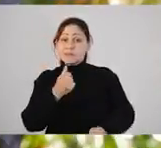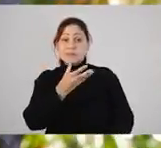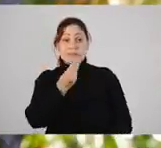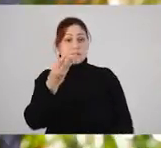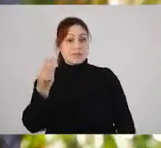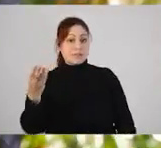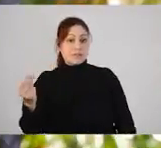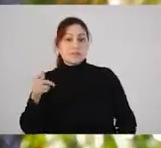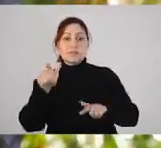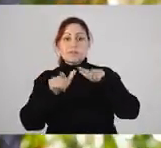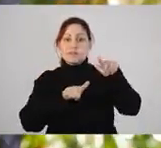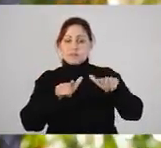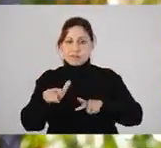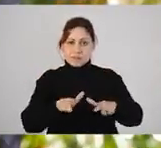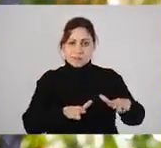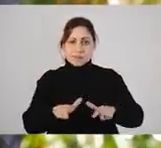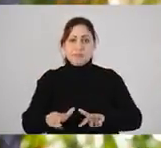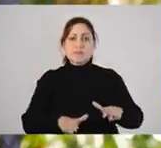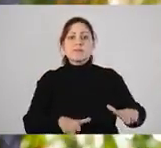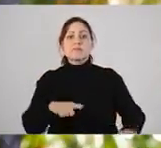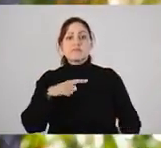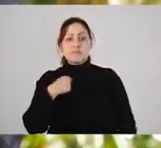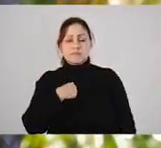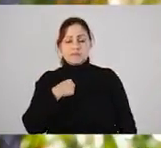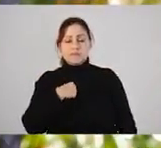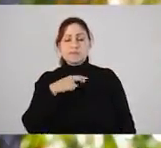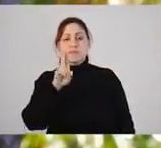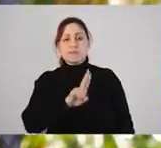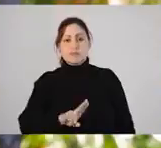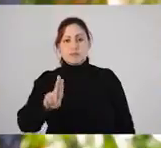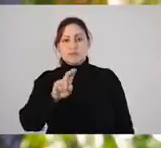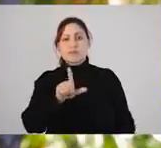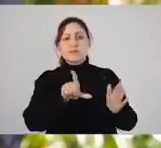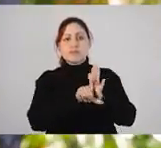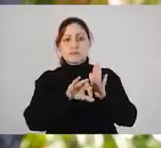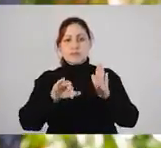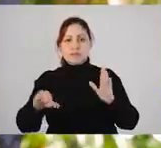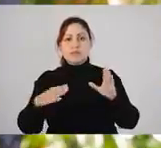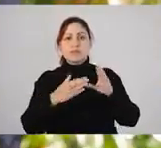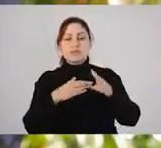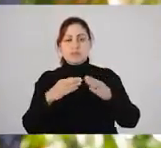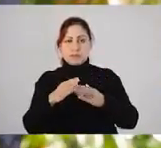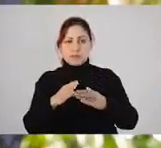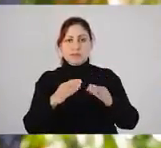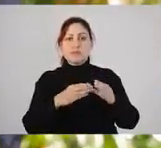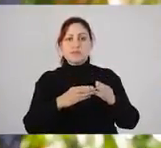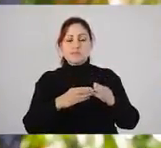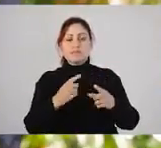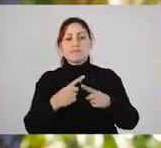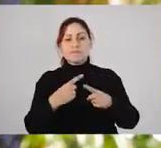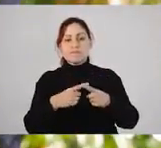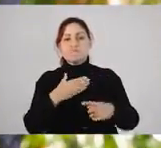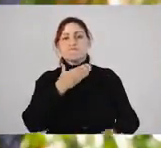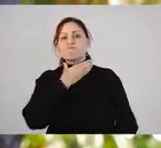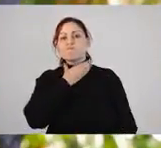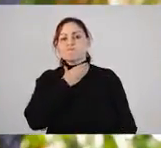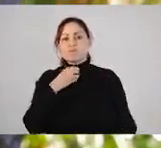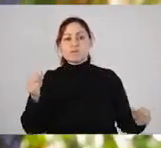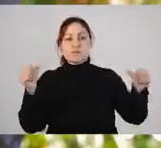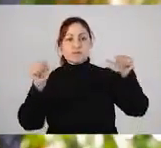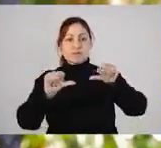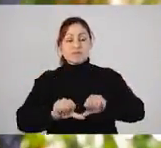mais contrata em nossa cidade. Vou usar a lei de licitação a nosso favor para enfrentarmos esse ambiente de